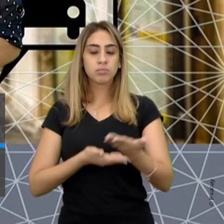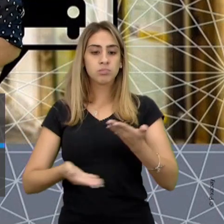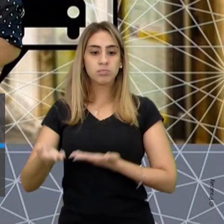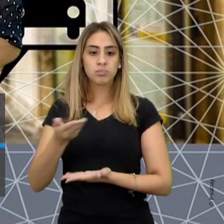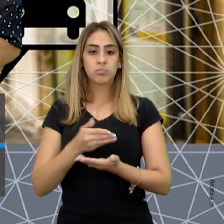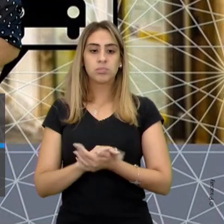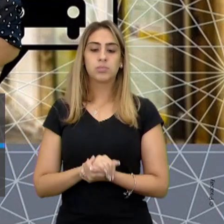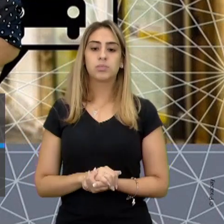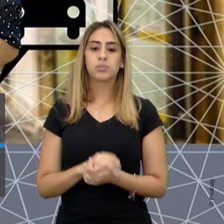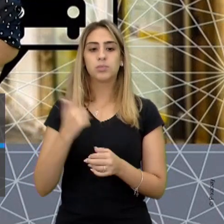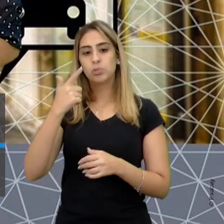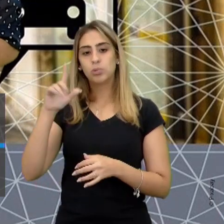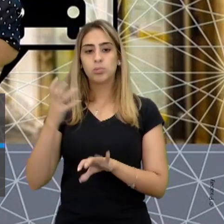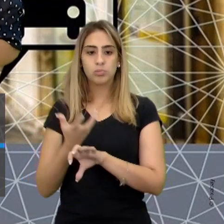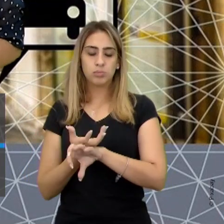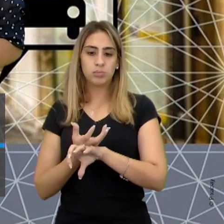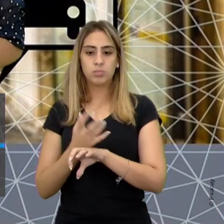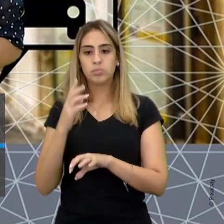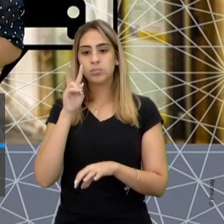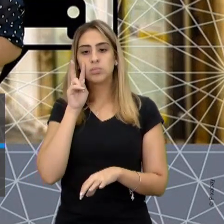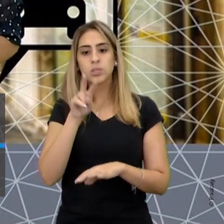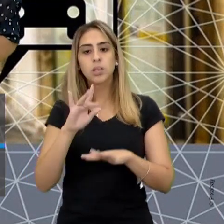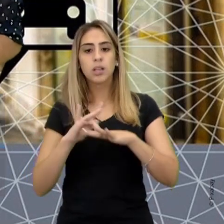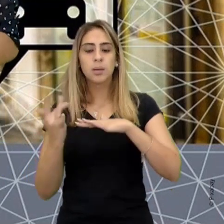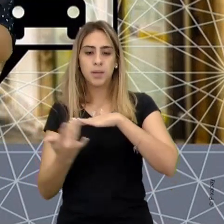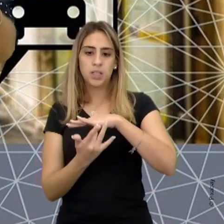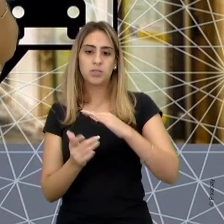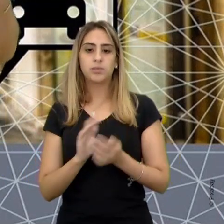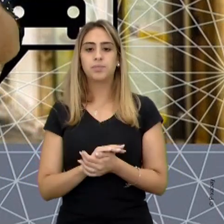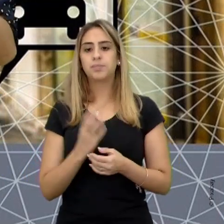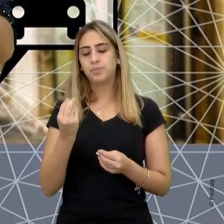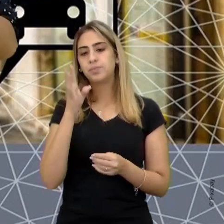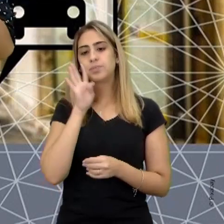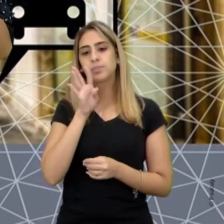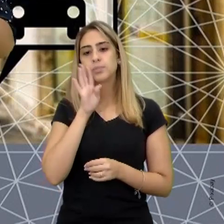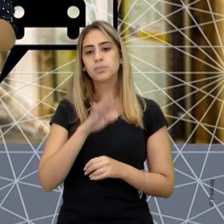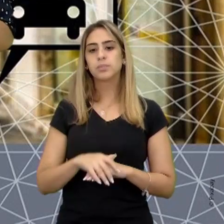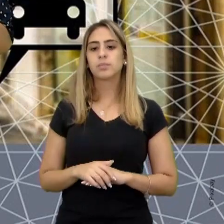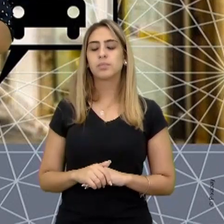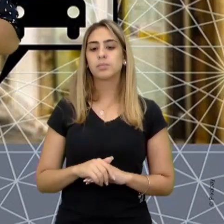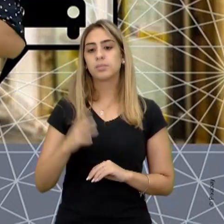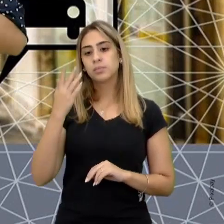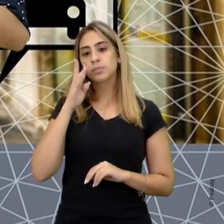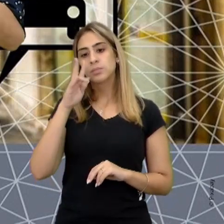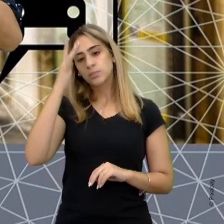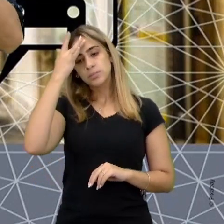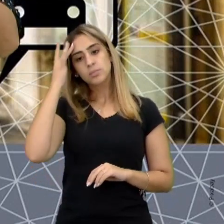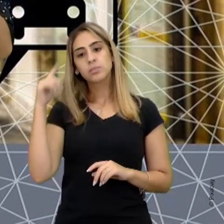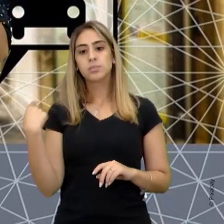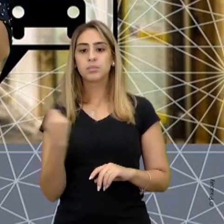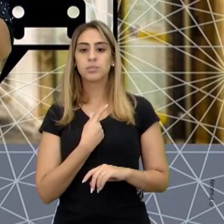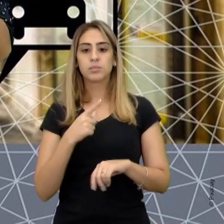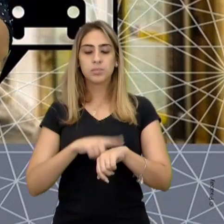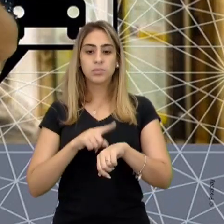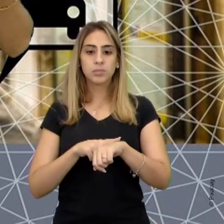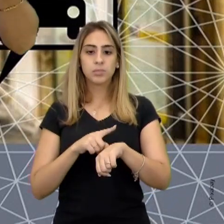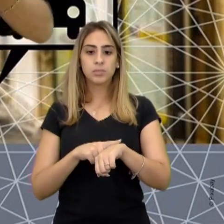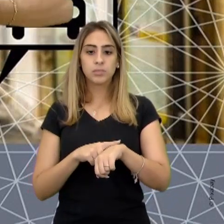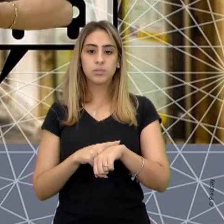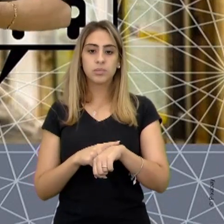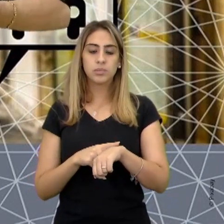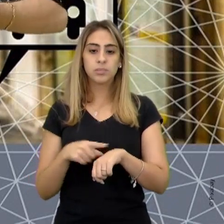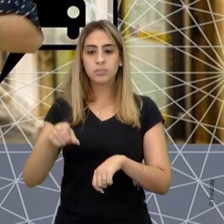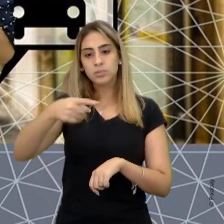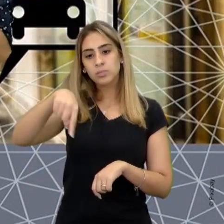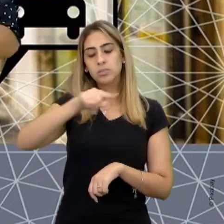vai rolar. Né, Se Liga na Mídia, tem muita integração. Exatamente, Pro. Olha só, pessoal, chegamos no momento também agora de